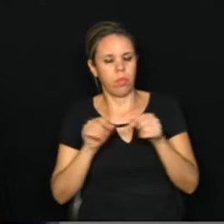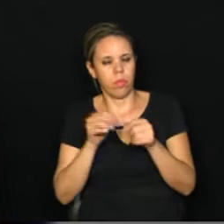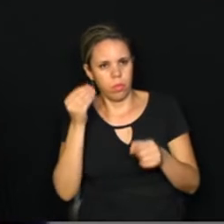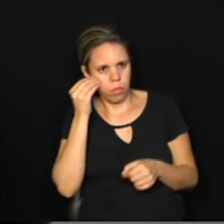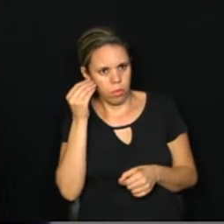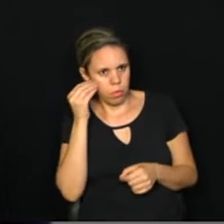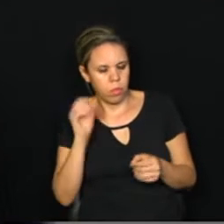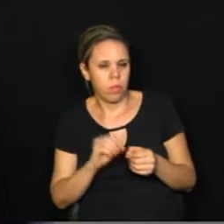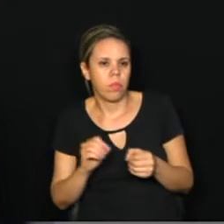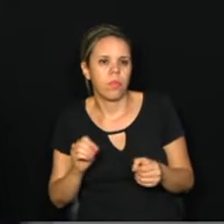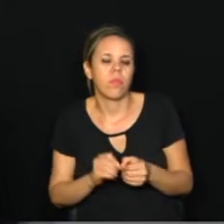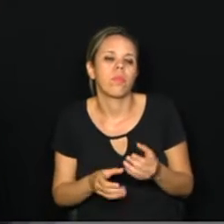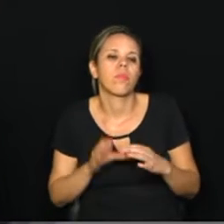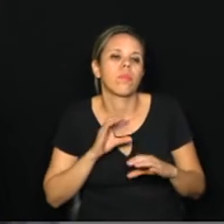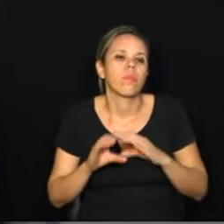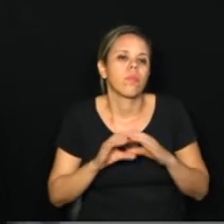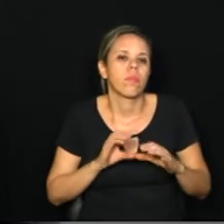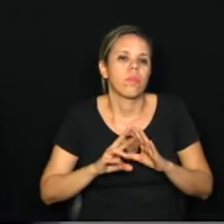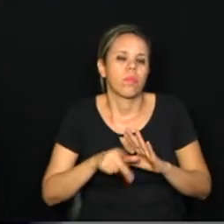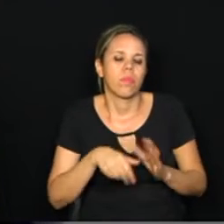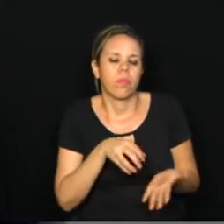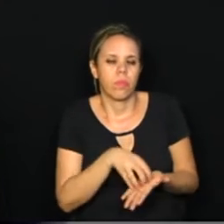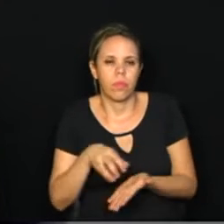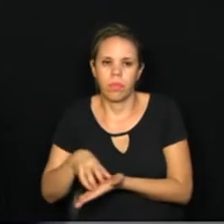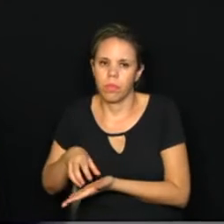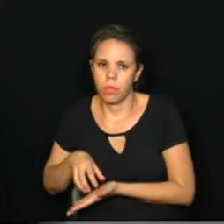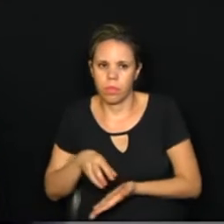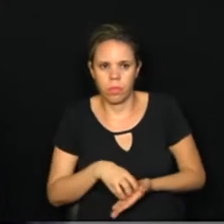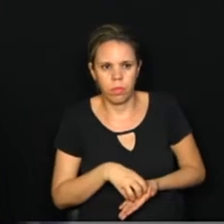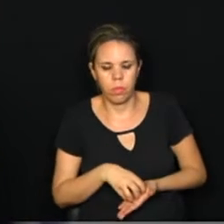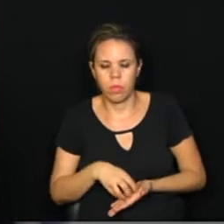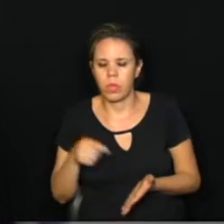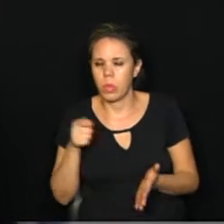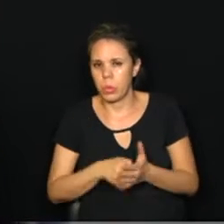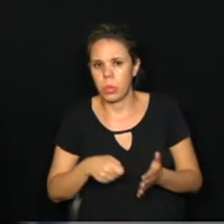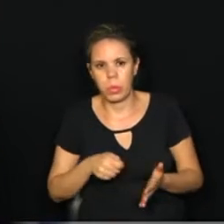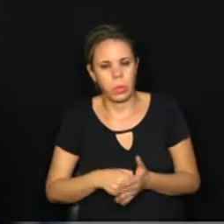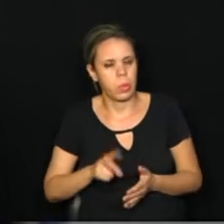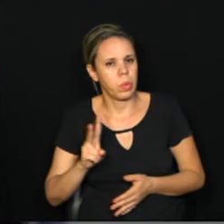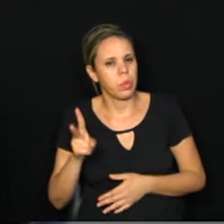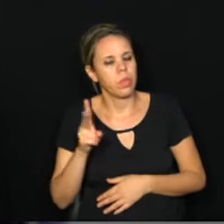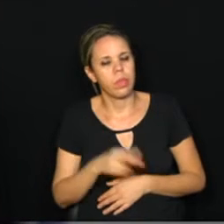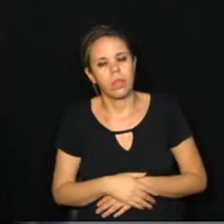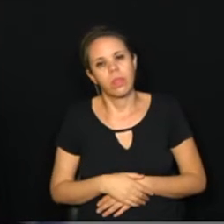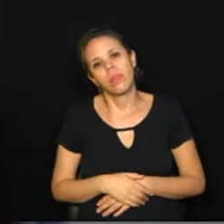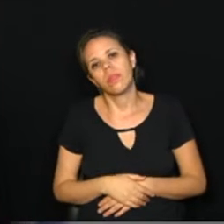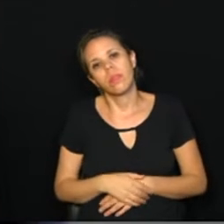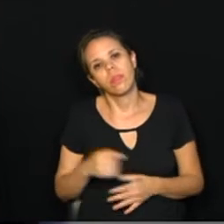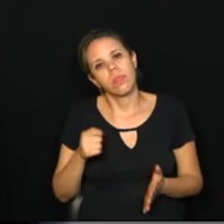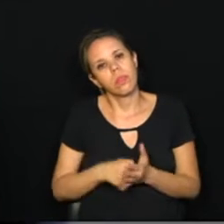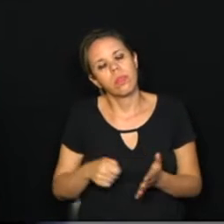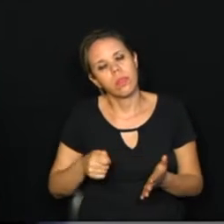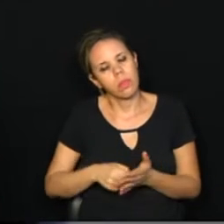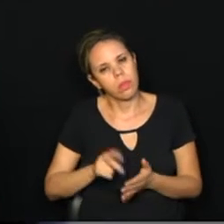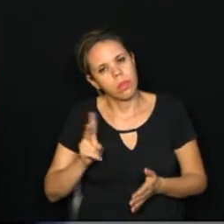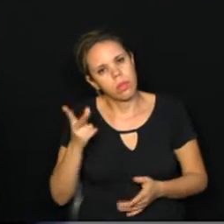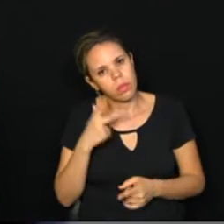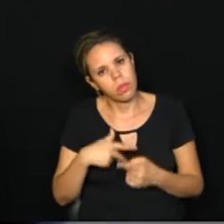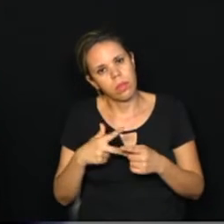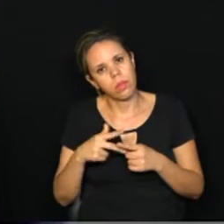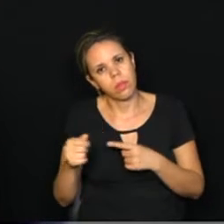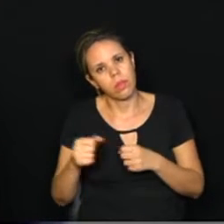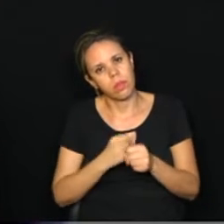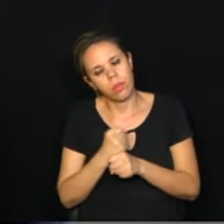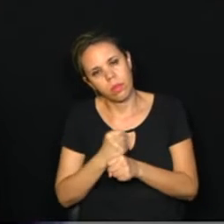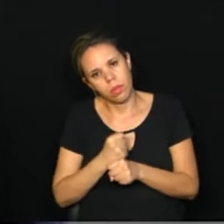forma articulada com os diversos setores. É uma luta em glória, eu vou falar para vocês, é uma luta em glória. Você fica anos